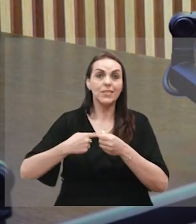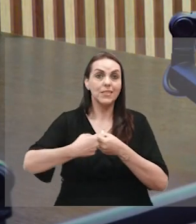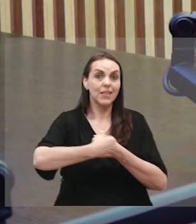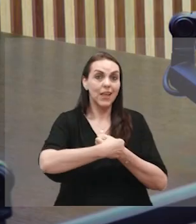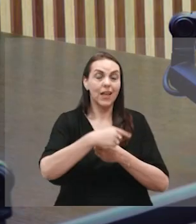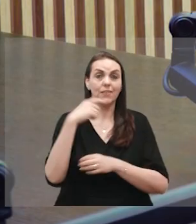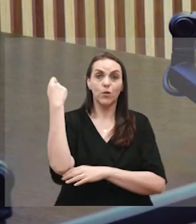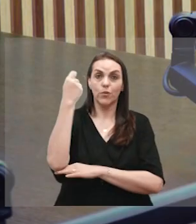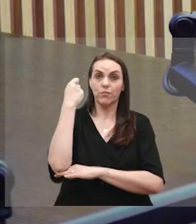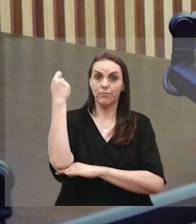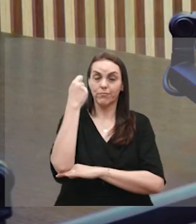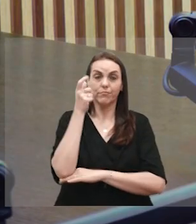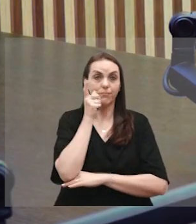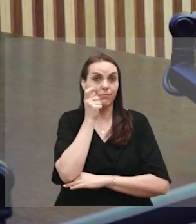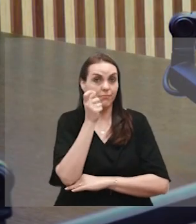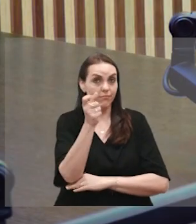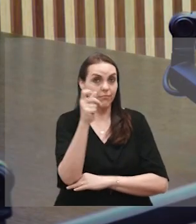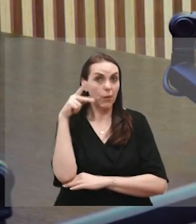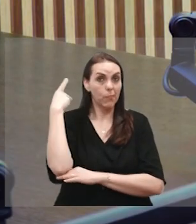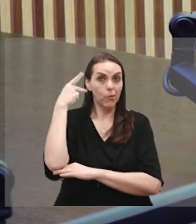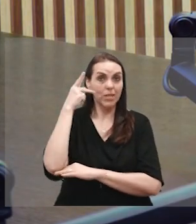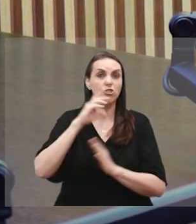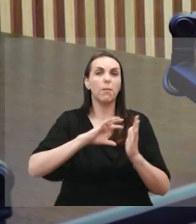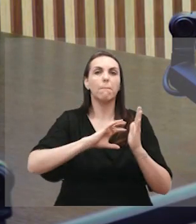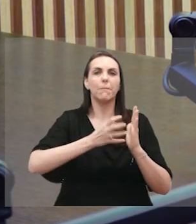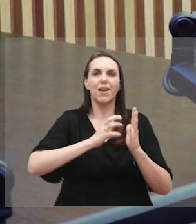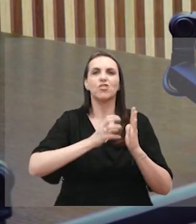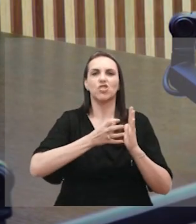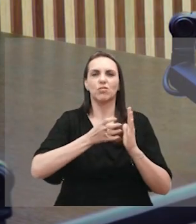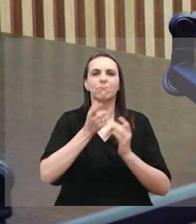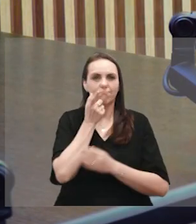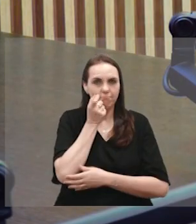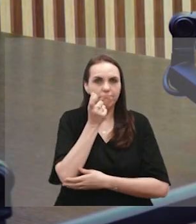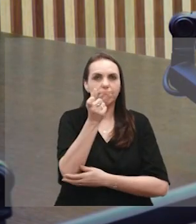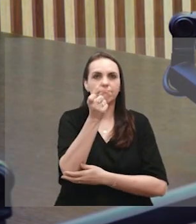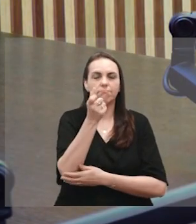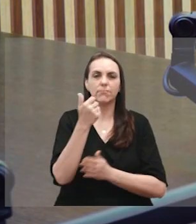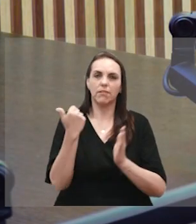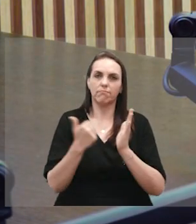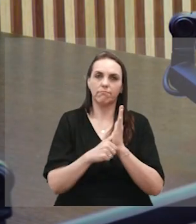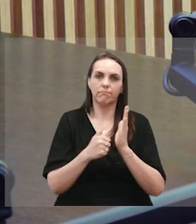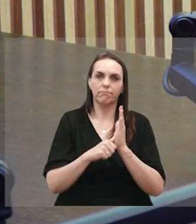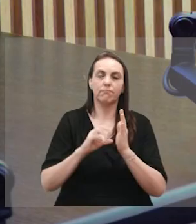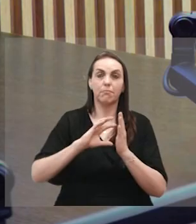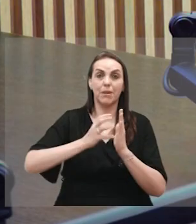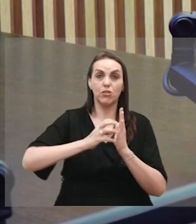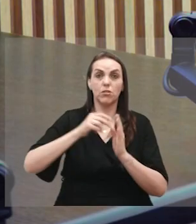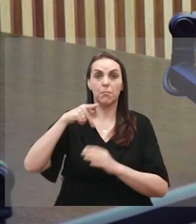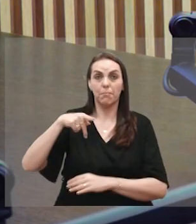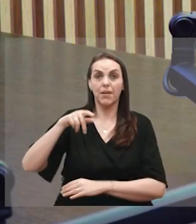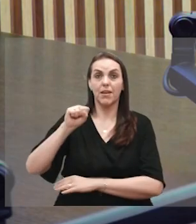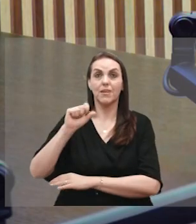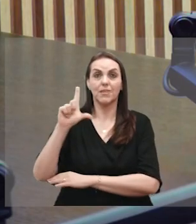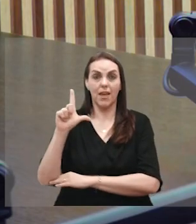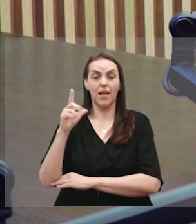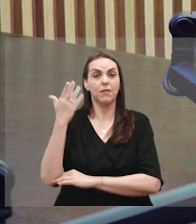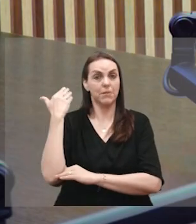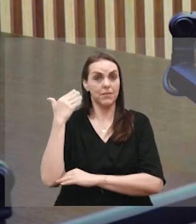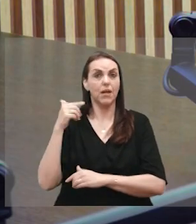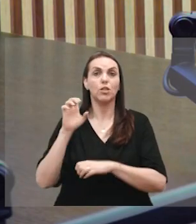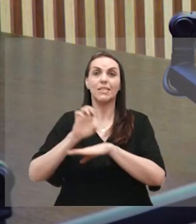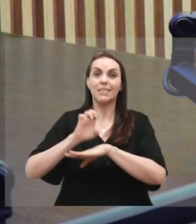Sul, e aí comecei a me interessar também pela política partidária, né, e aí me filiei no PSL na época e a gente fez um trabalho no